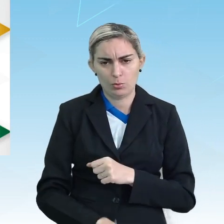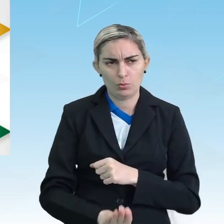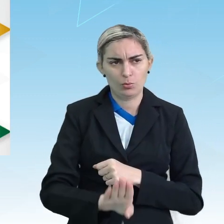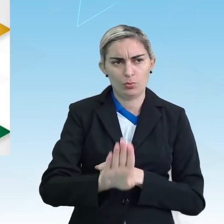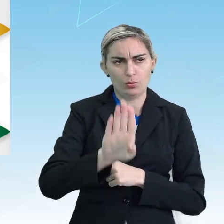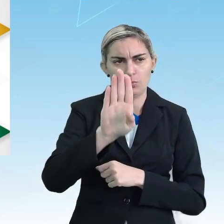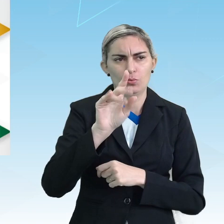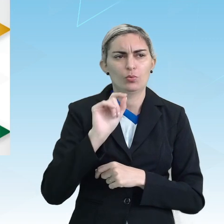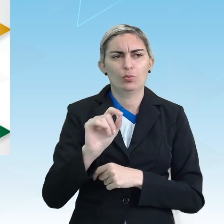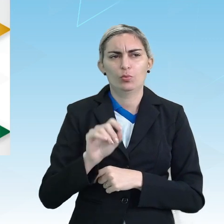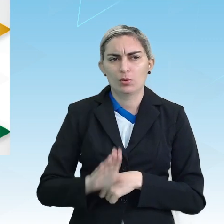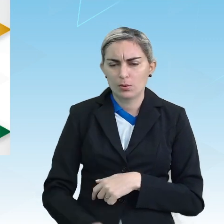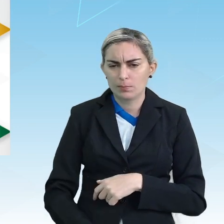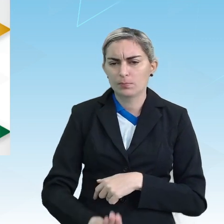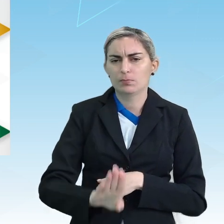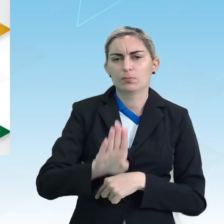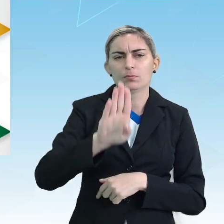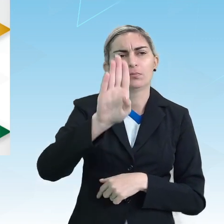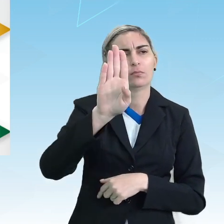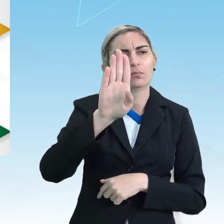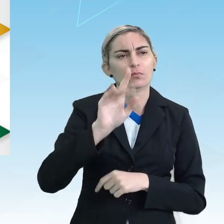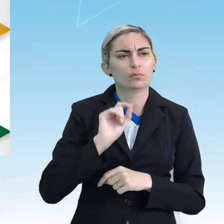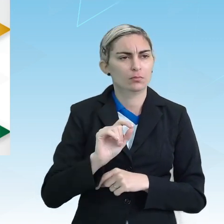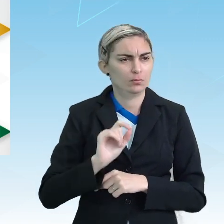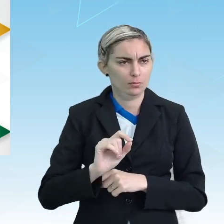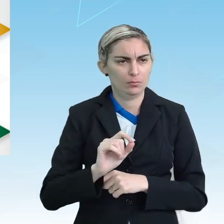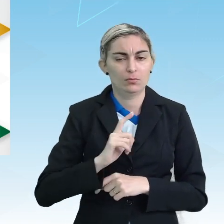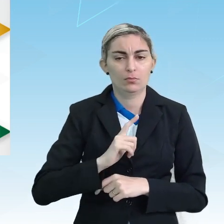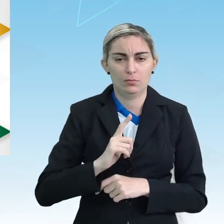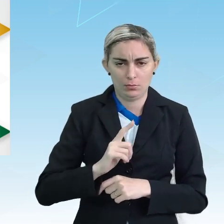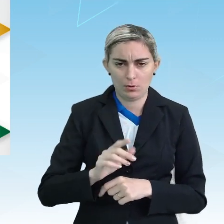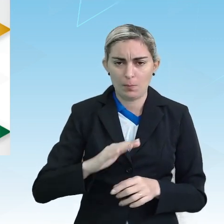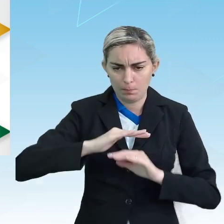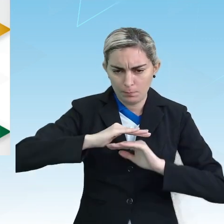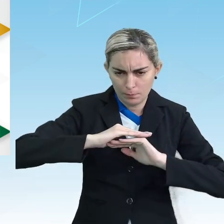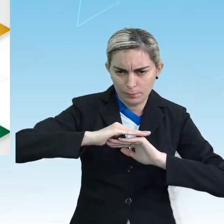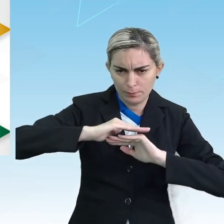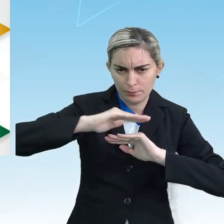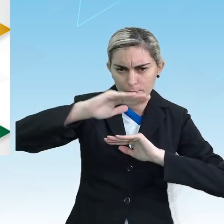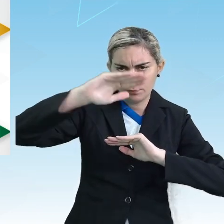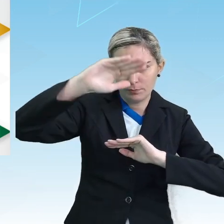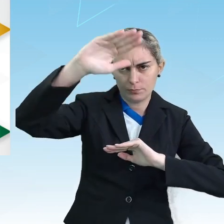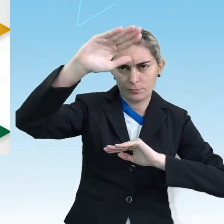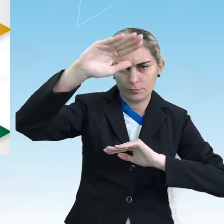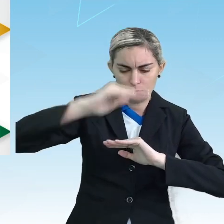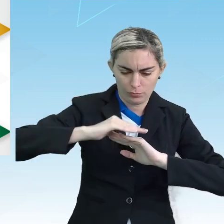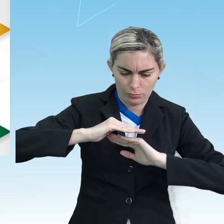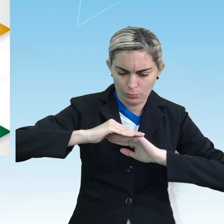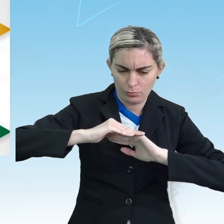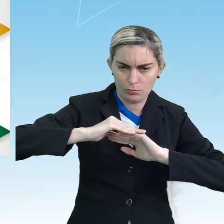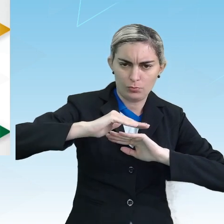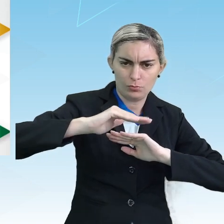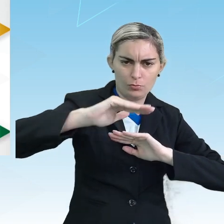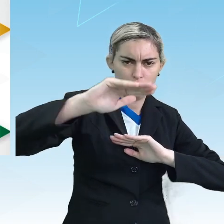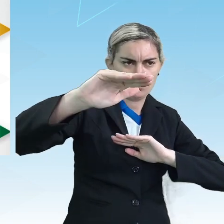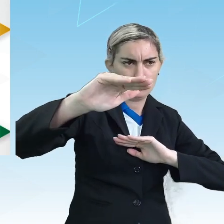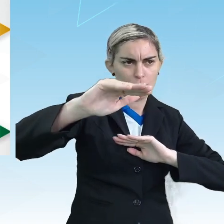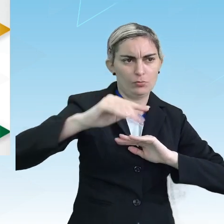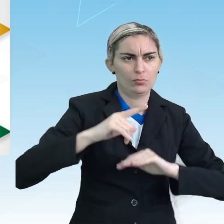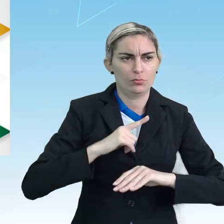E o que é um plano inclinado? Se trata aí de uma superfície plana cujos pontos de início e